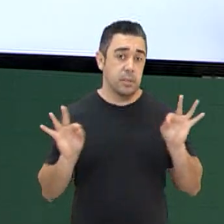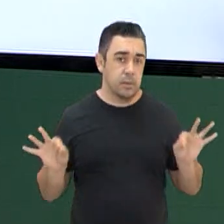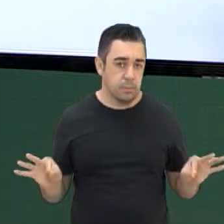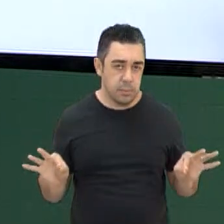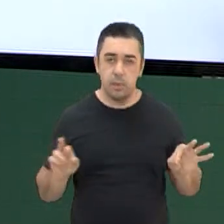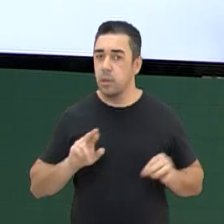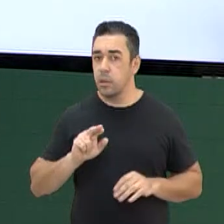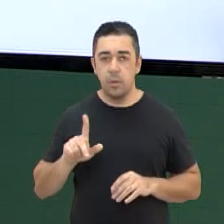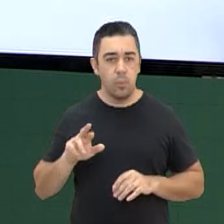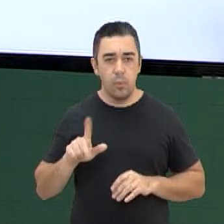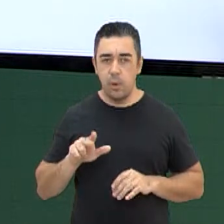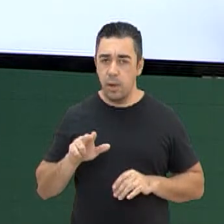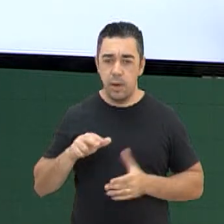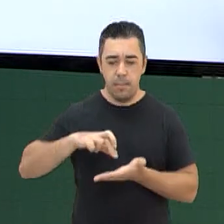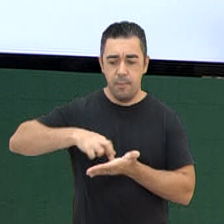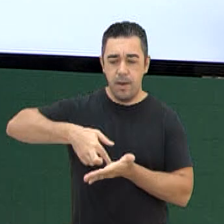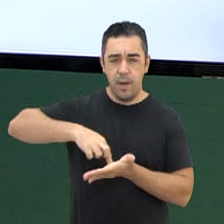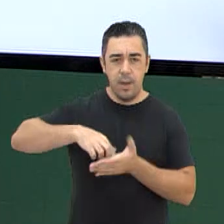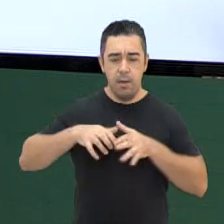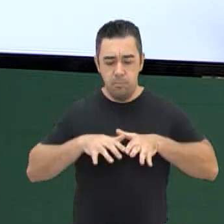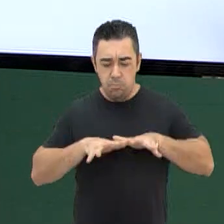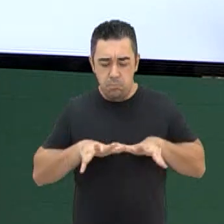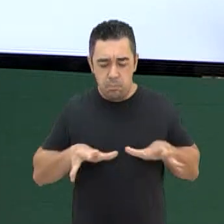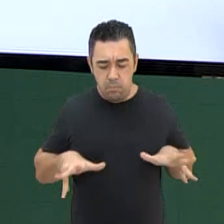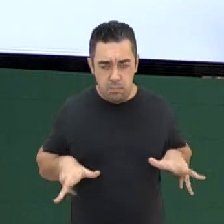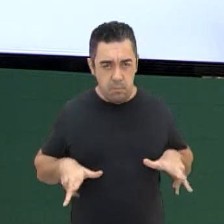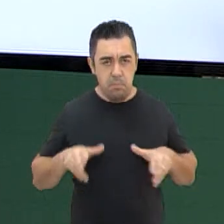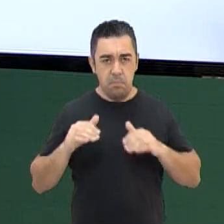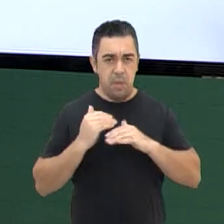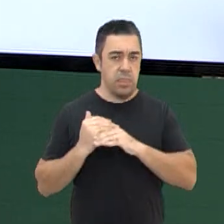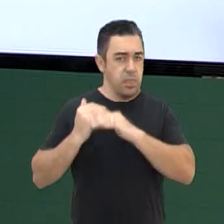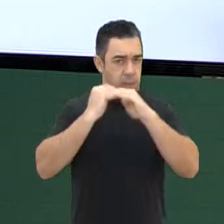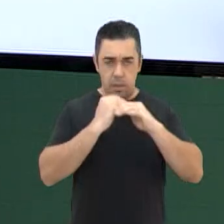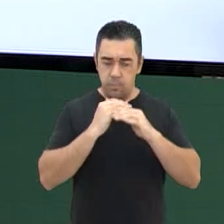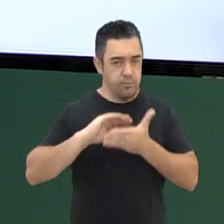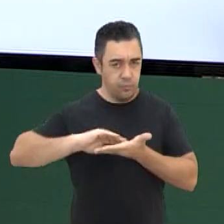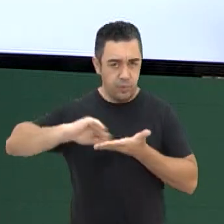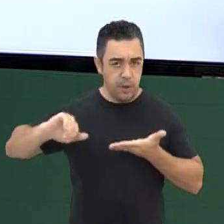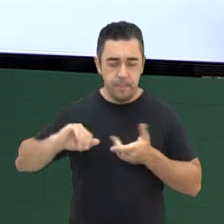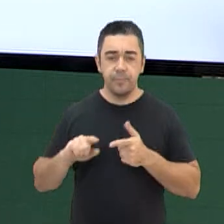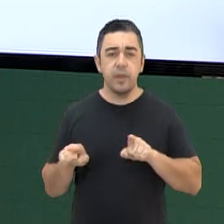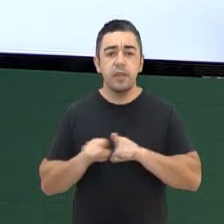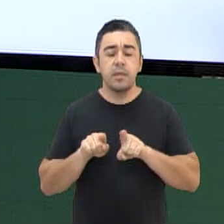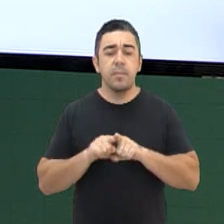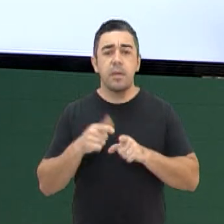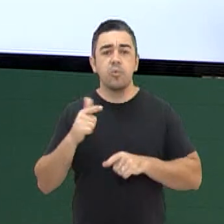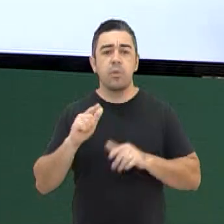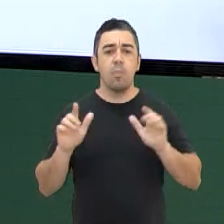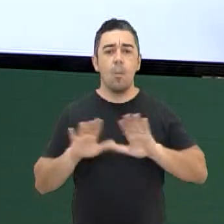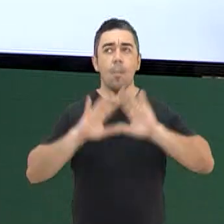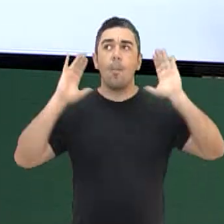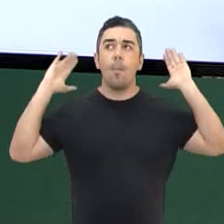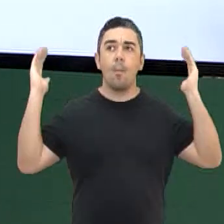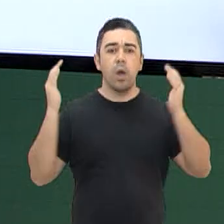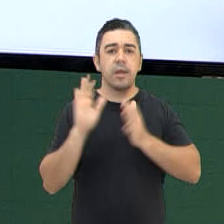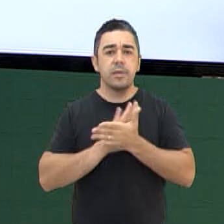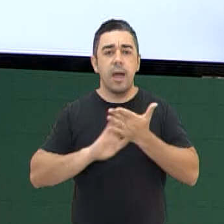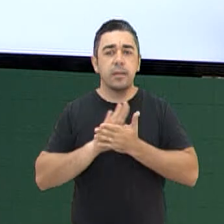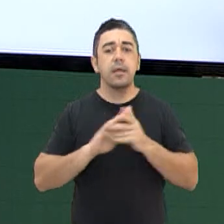vestimentas padronizadas que eram características do balé, dispensava cenários e dançava